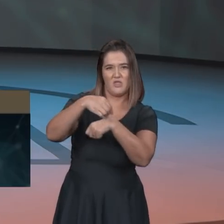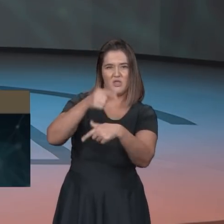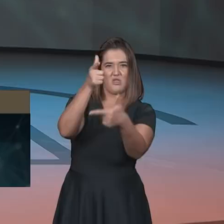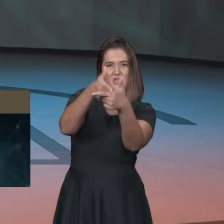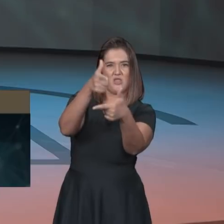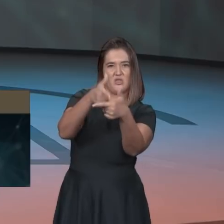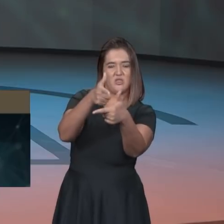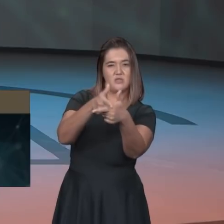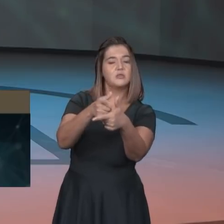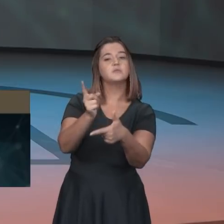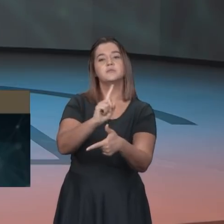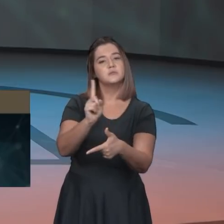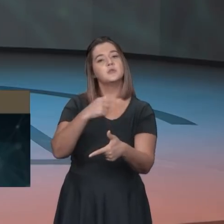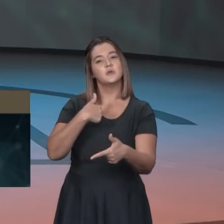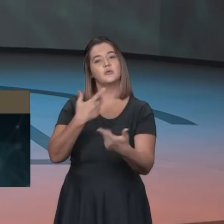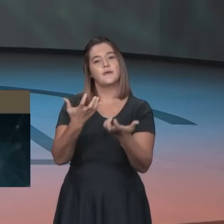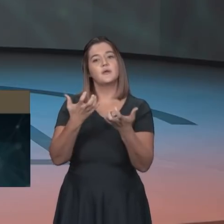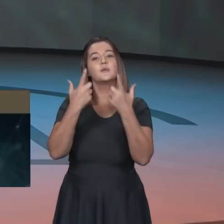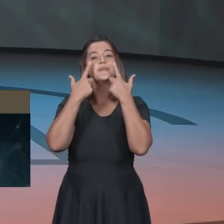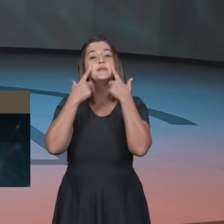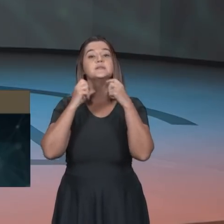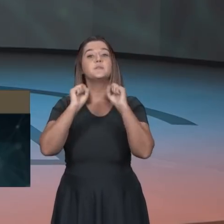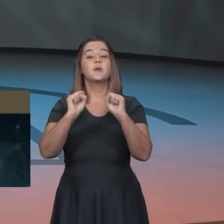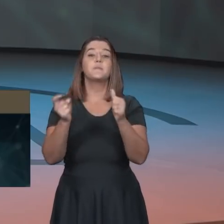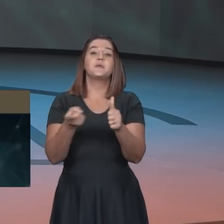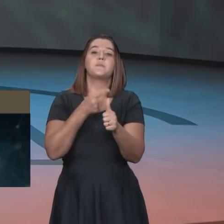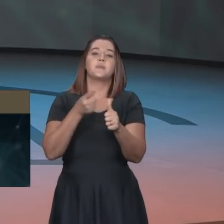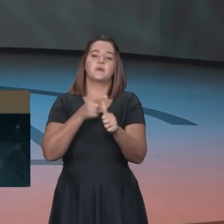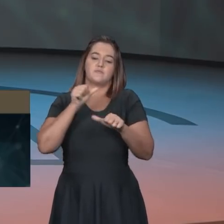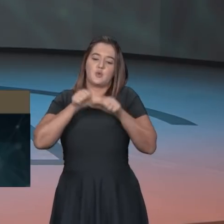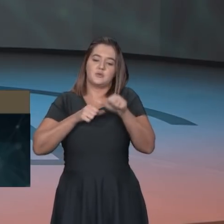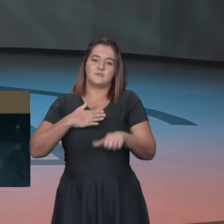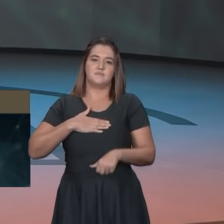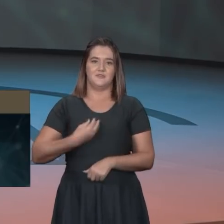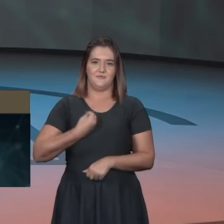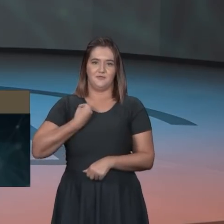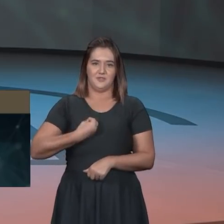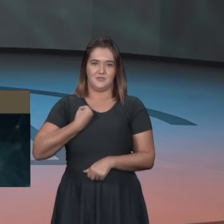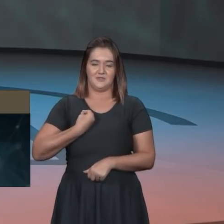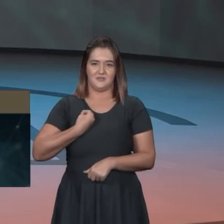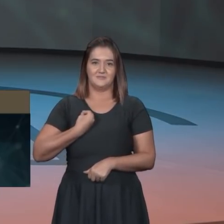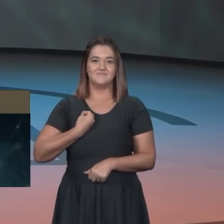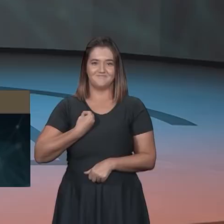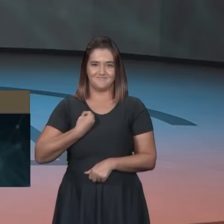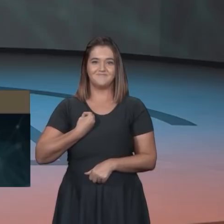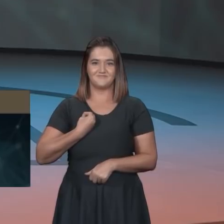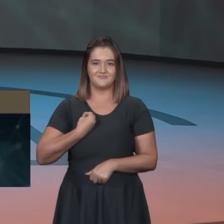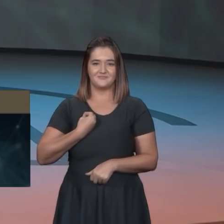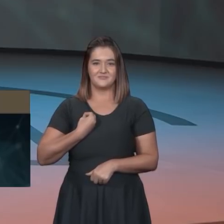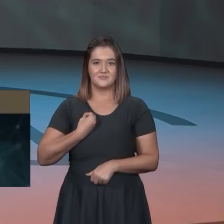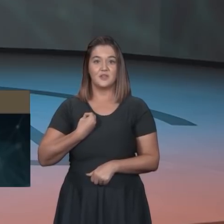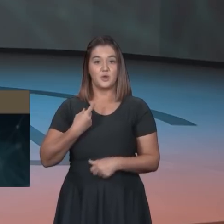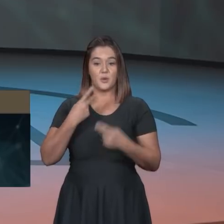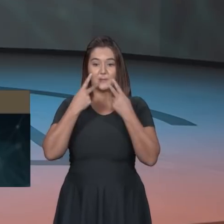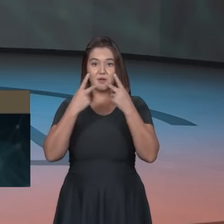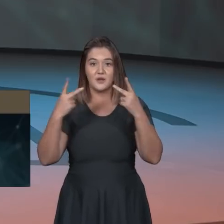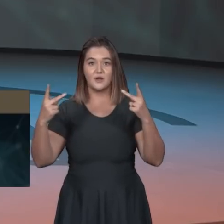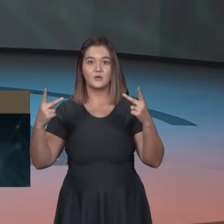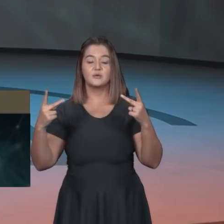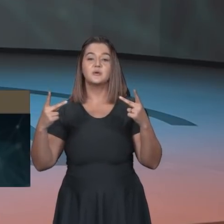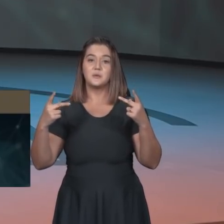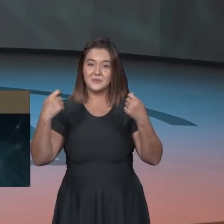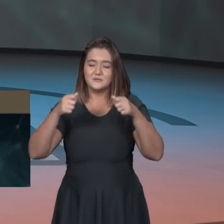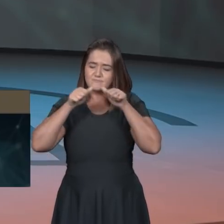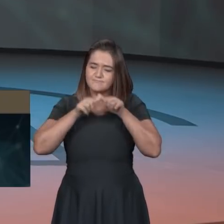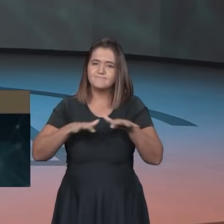ninguém. Eu estou para testemunhar o que Deus fez na minha vida. E o que eu trago da história é apenas um eco do que acontece hoje mesmo em meu presente.